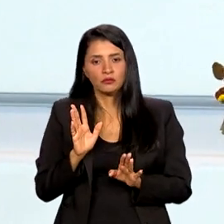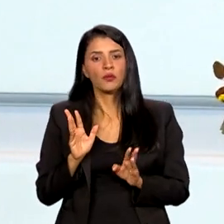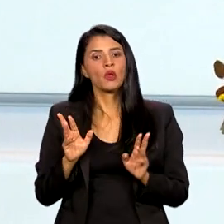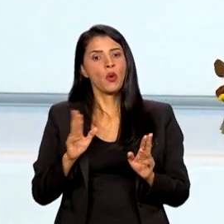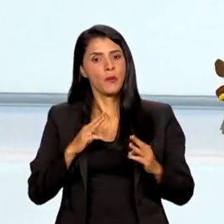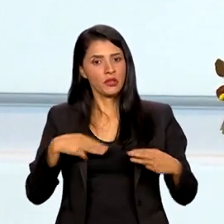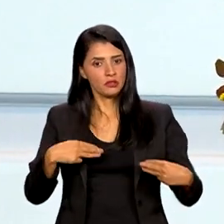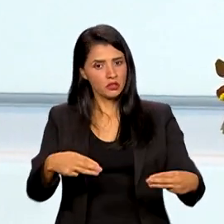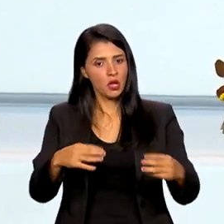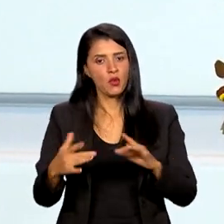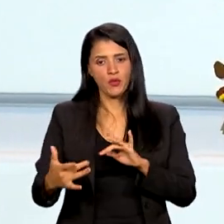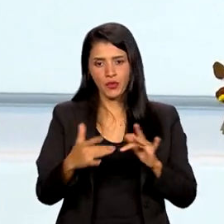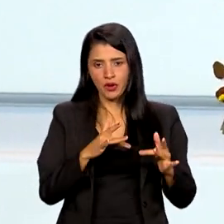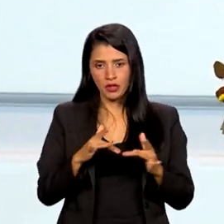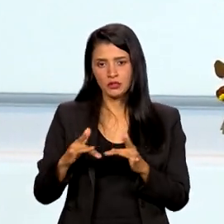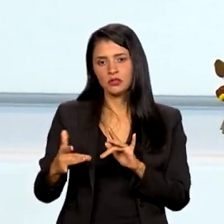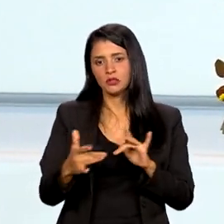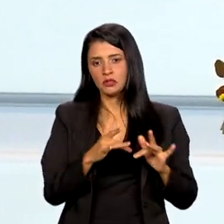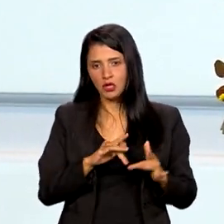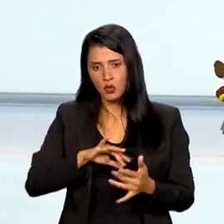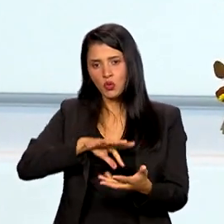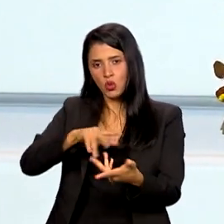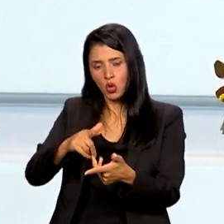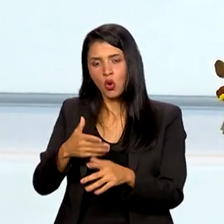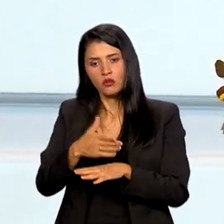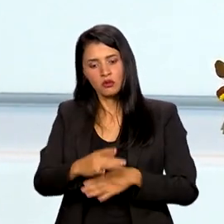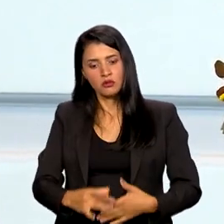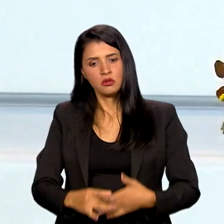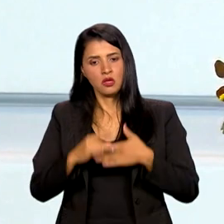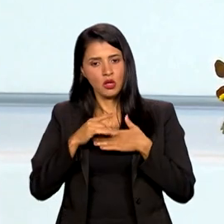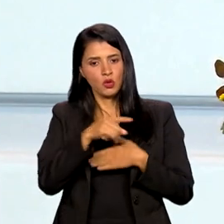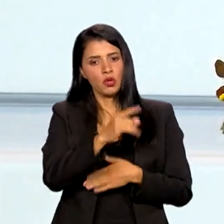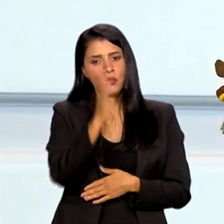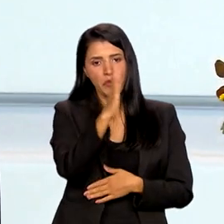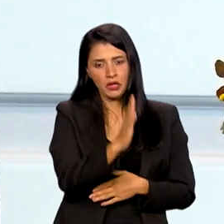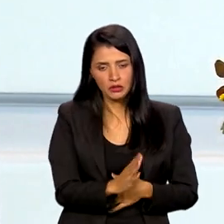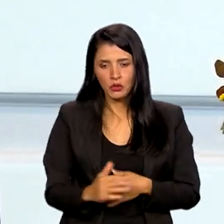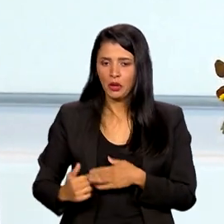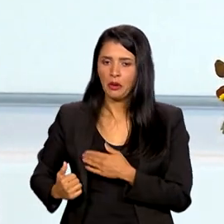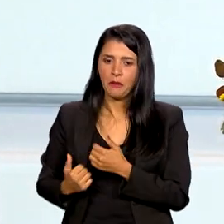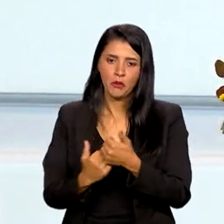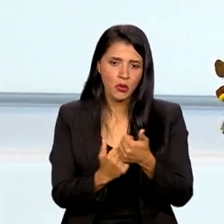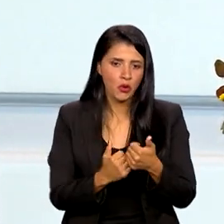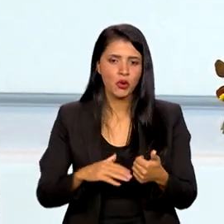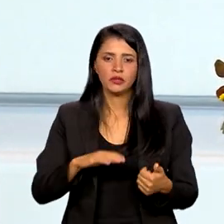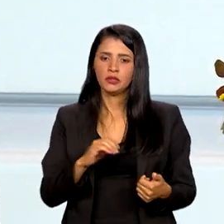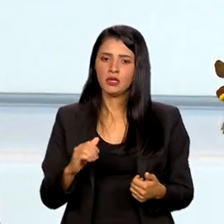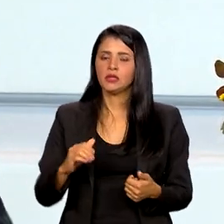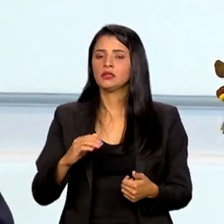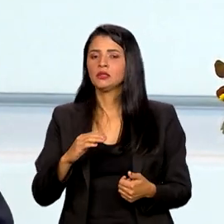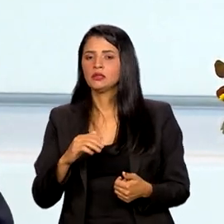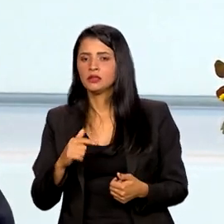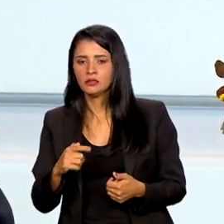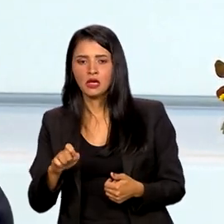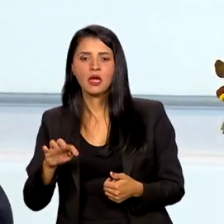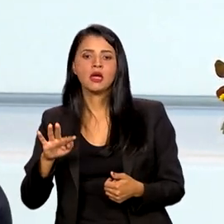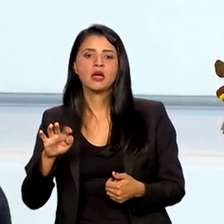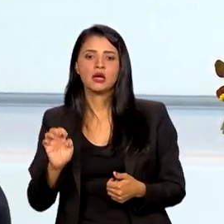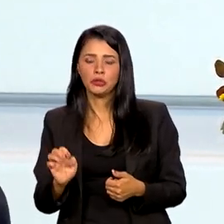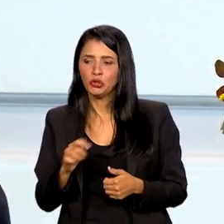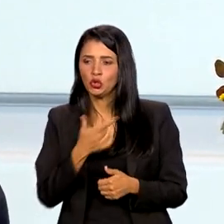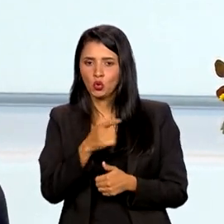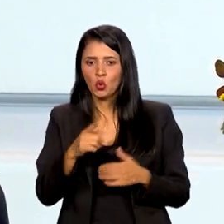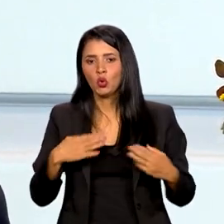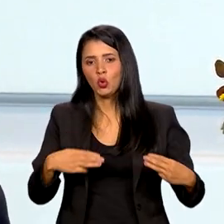Relações Exteriores vem liderando lá no Brasil, com apoio da SESEX, com apoio do MEDIC, de todas as pastas. E